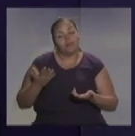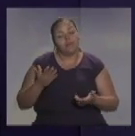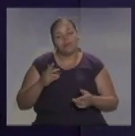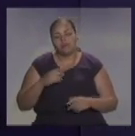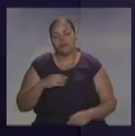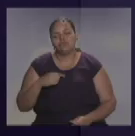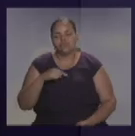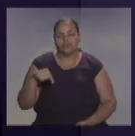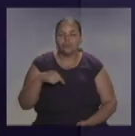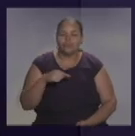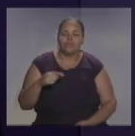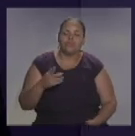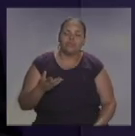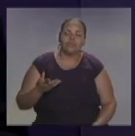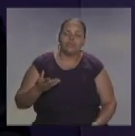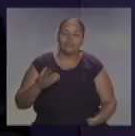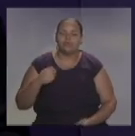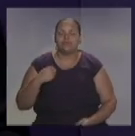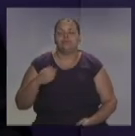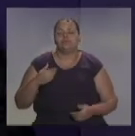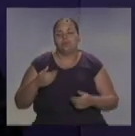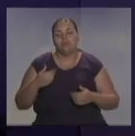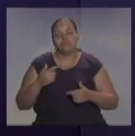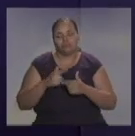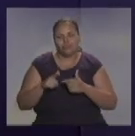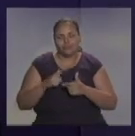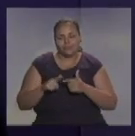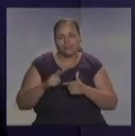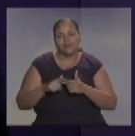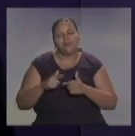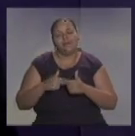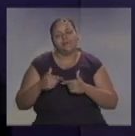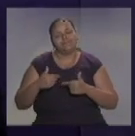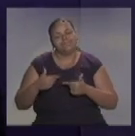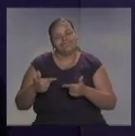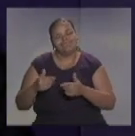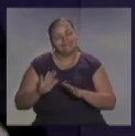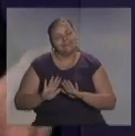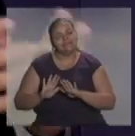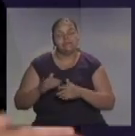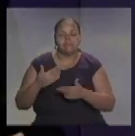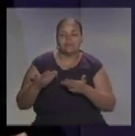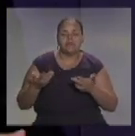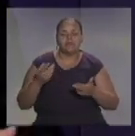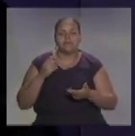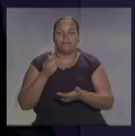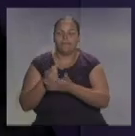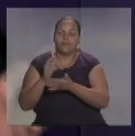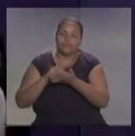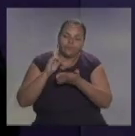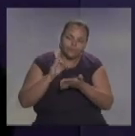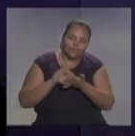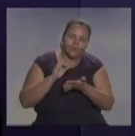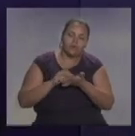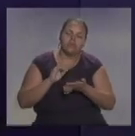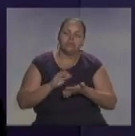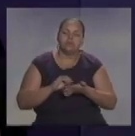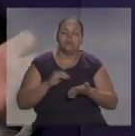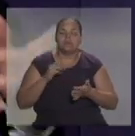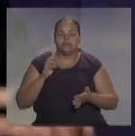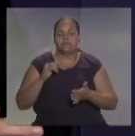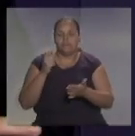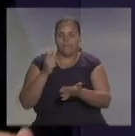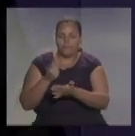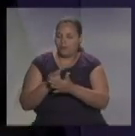qualquer maneira, nós só estamos empurrando o problema. A solução é o pagamento, porque a partir do momento que